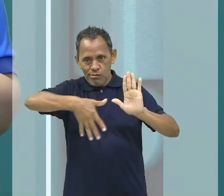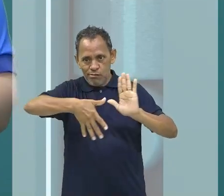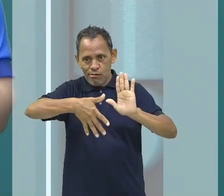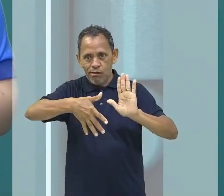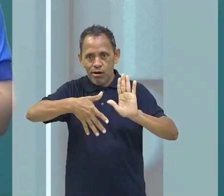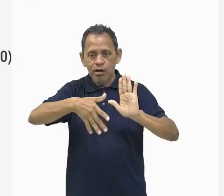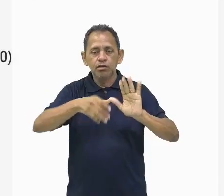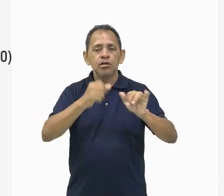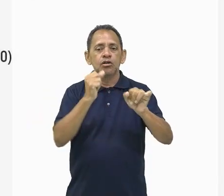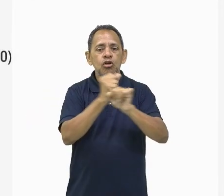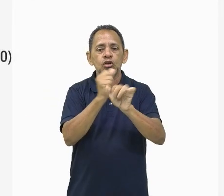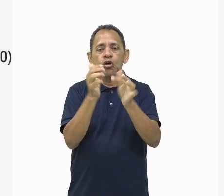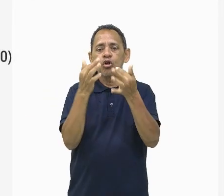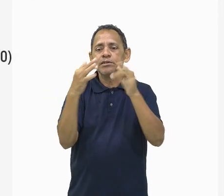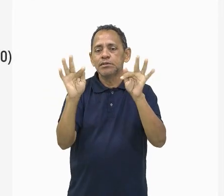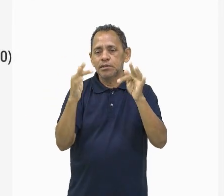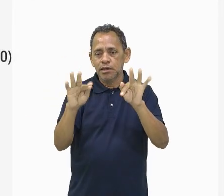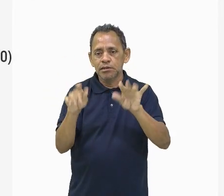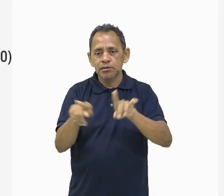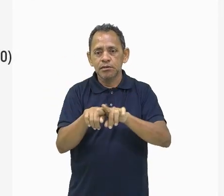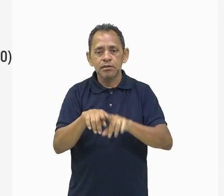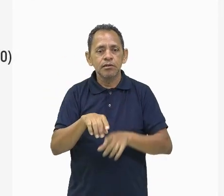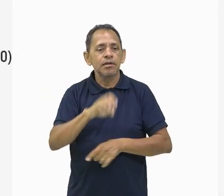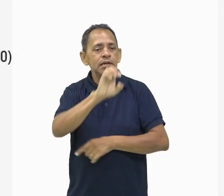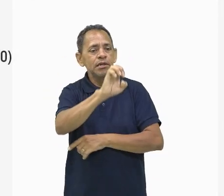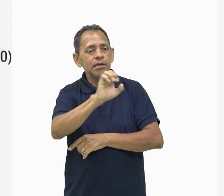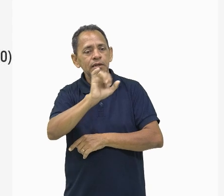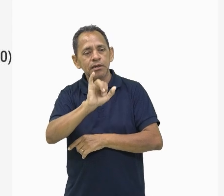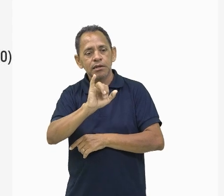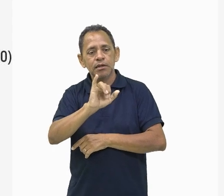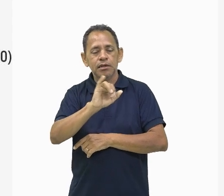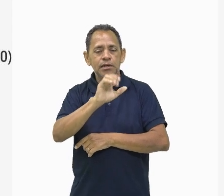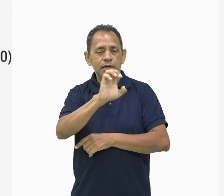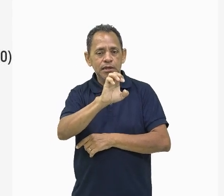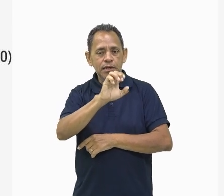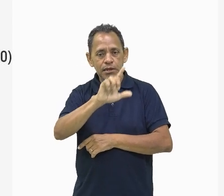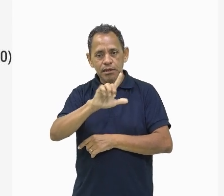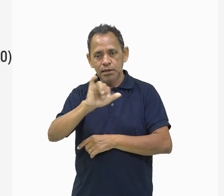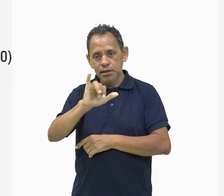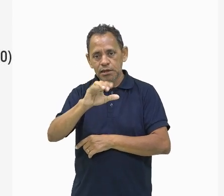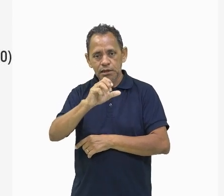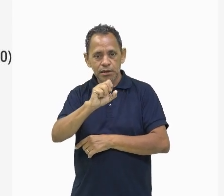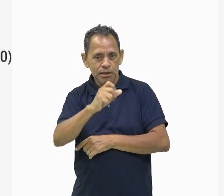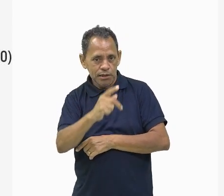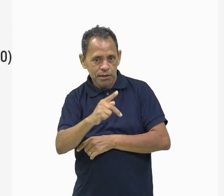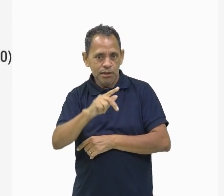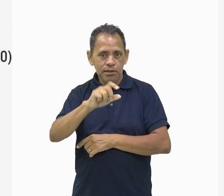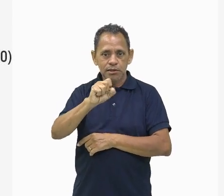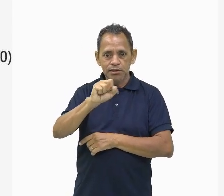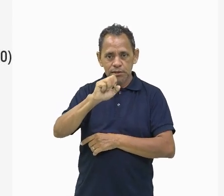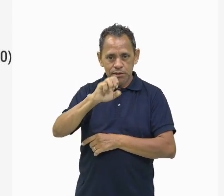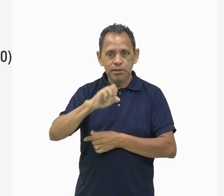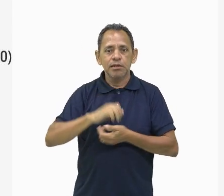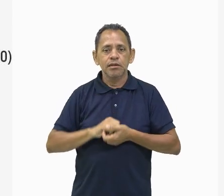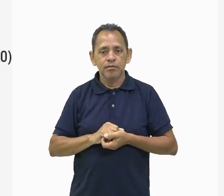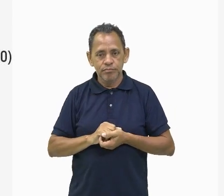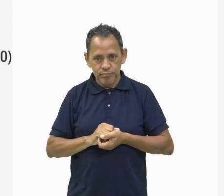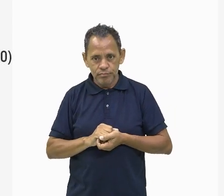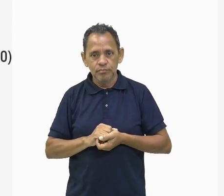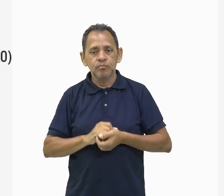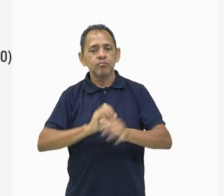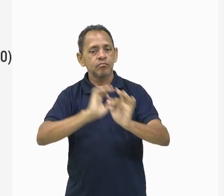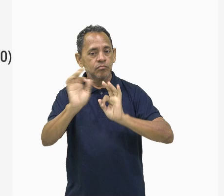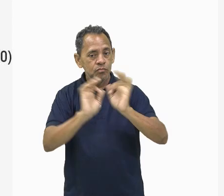sintaxe. Vamos então à elipse. A elipse pode ser um mecanismo muito frequentemente